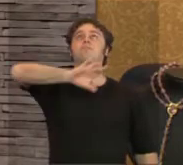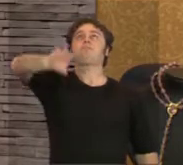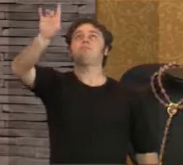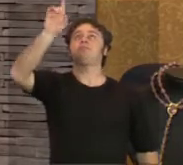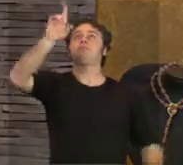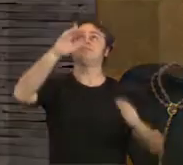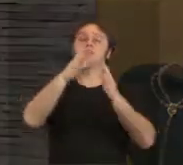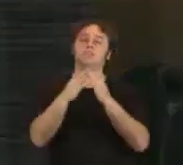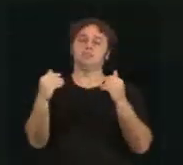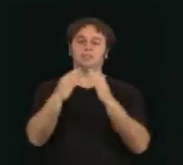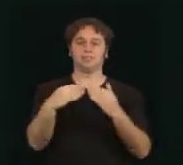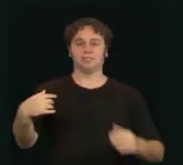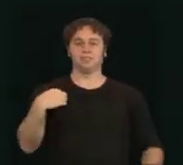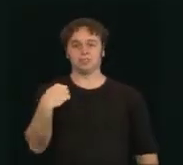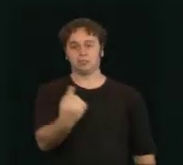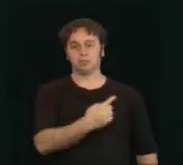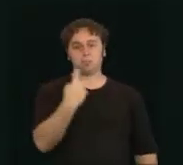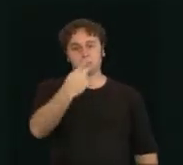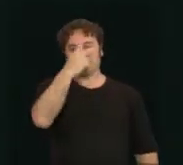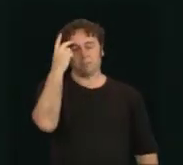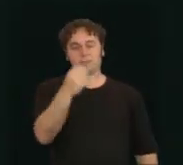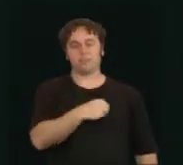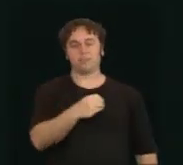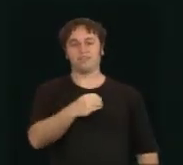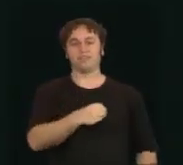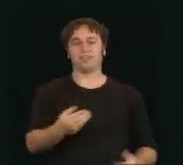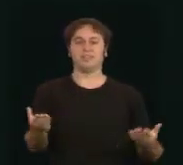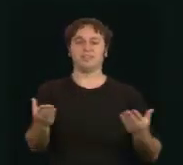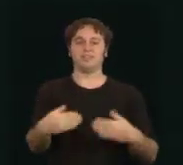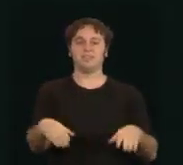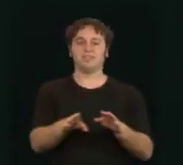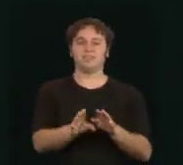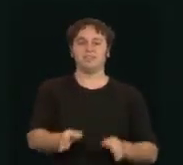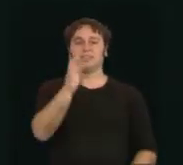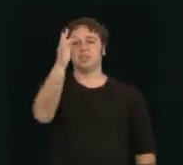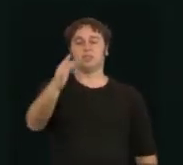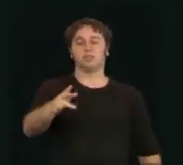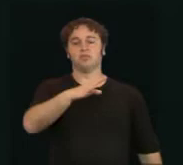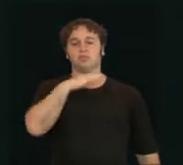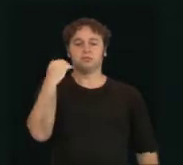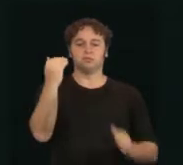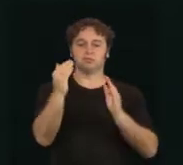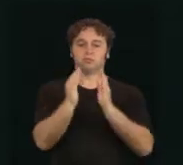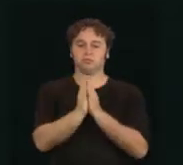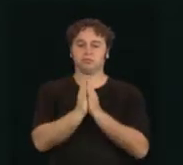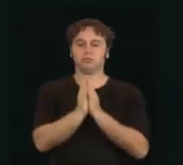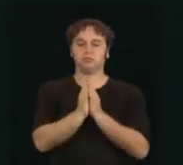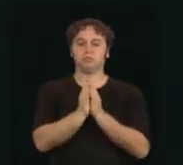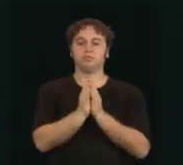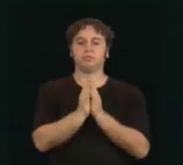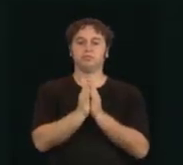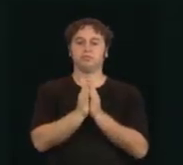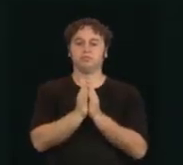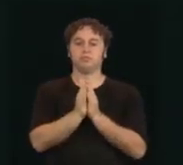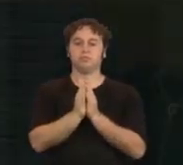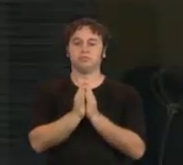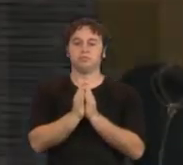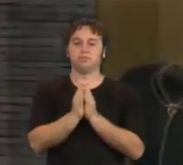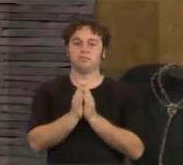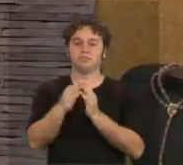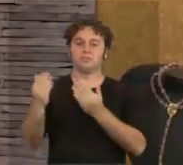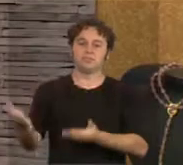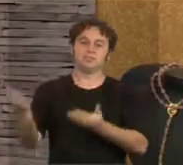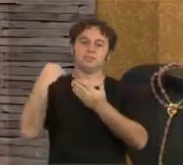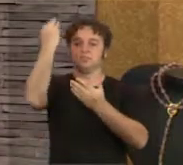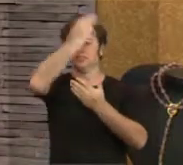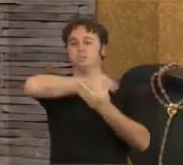Jesus. Santa Maria, Mãe de Deus, rogai por nós, pecadores, agora e na hora de nossa morte. Amém.